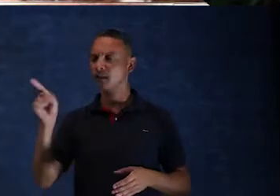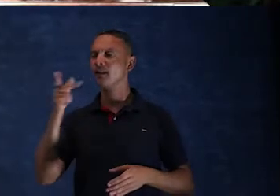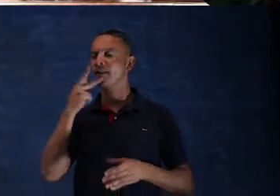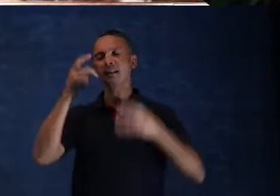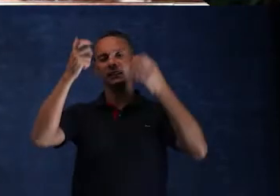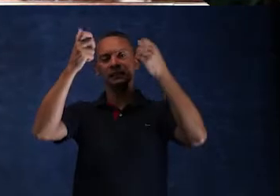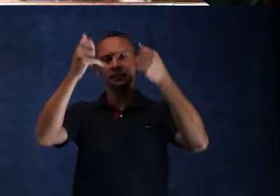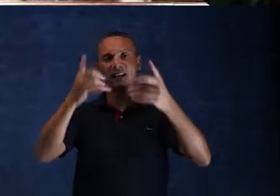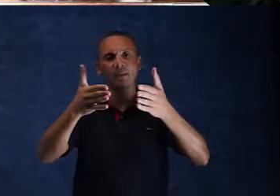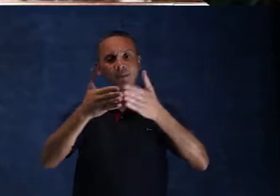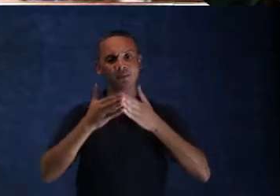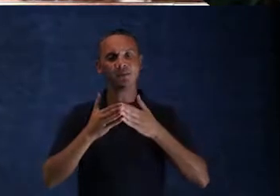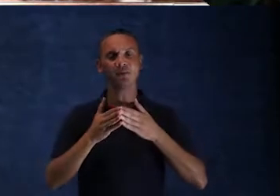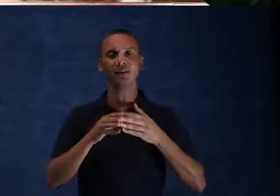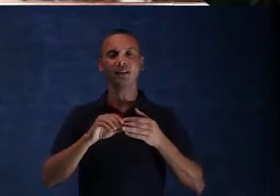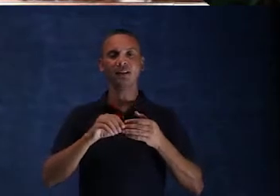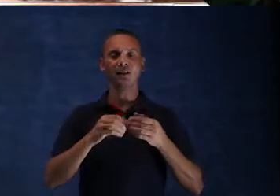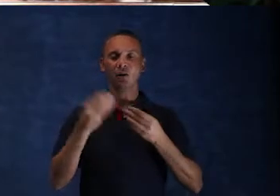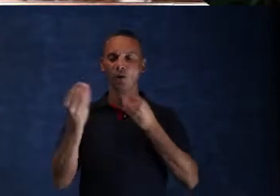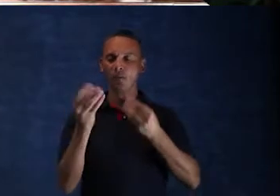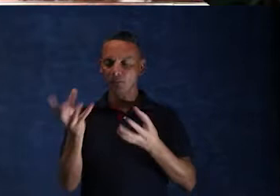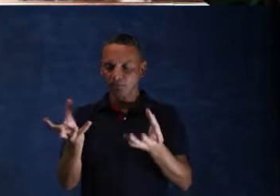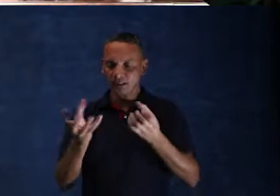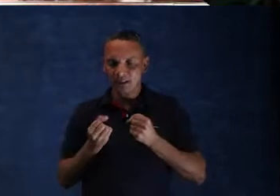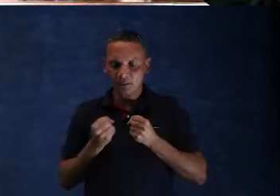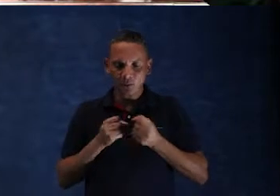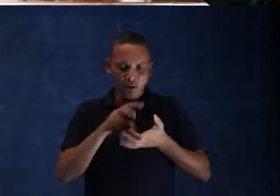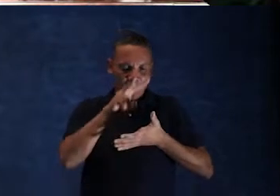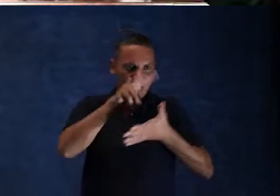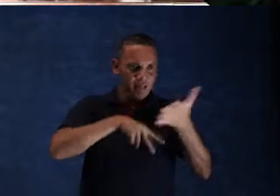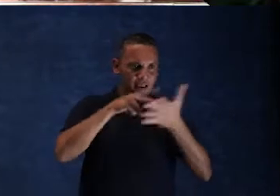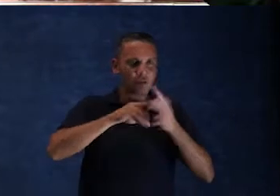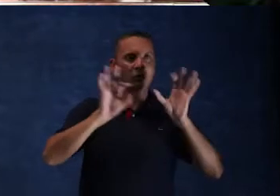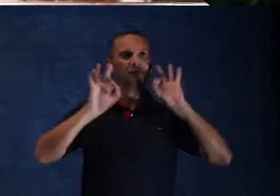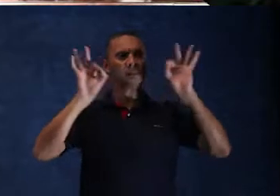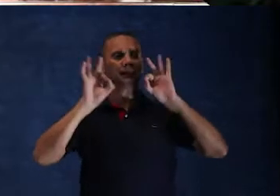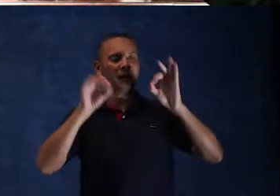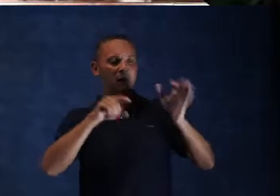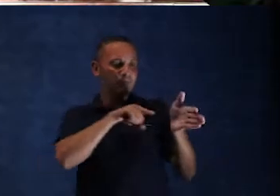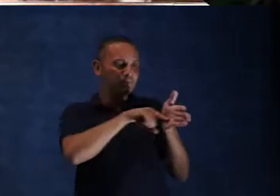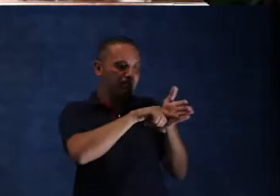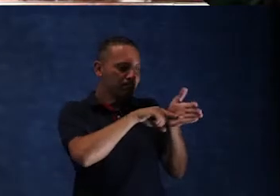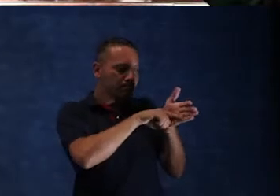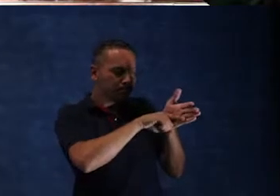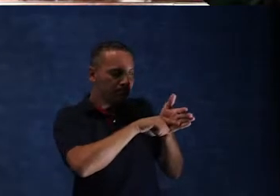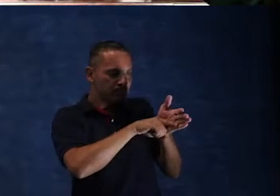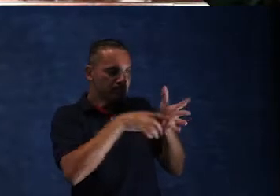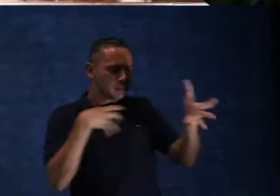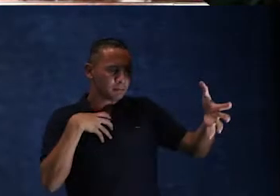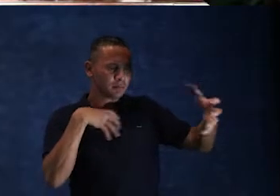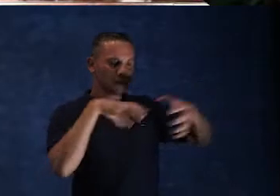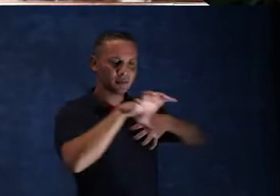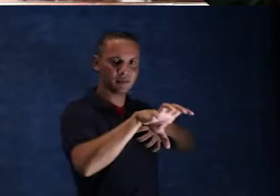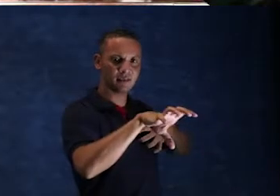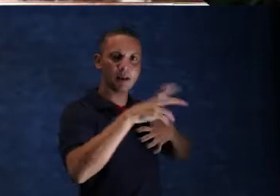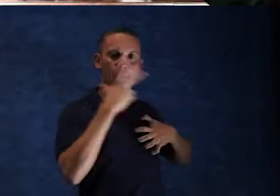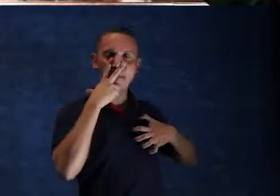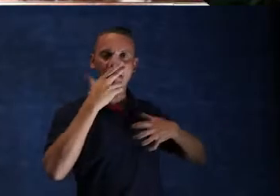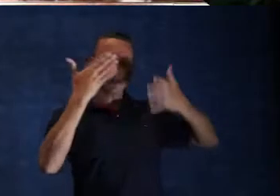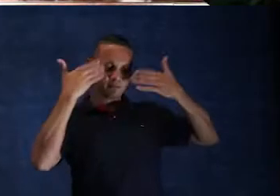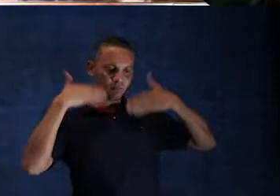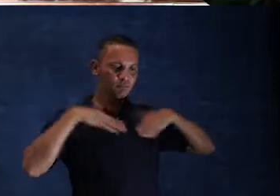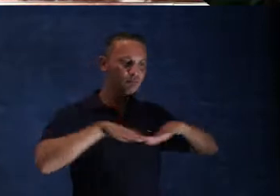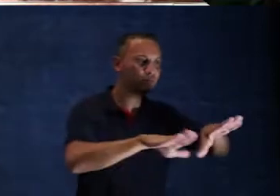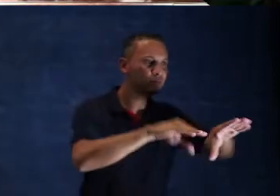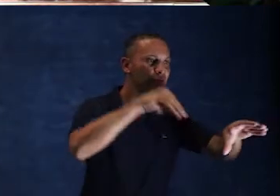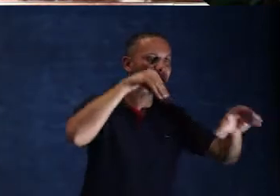um pouco sobre a recepção, e se existe esse leitor especial, um leitor ideal, ou como ele se transforma também nessa